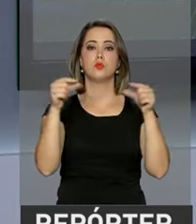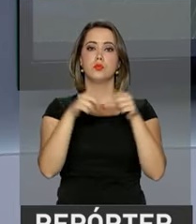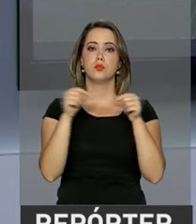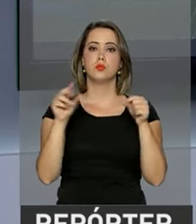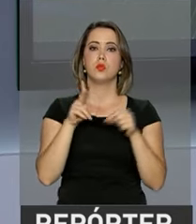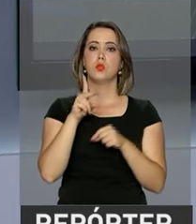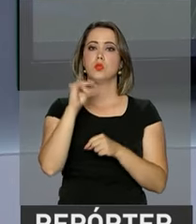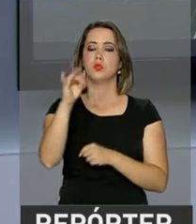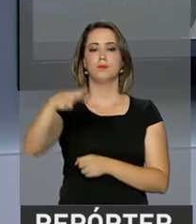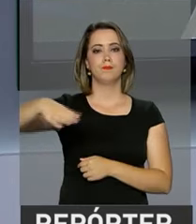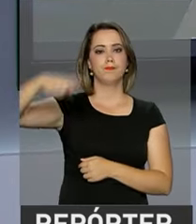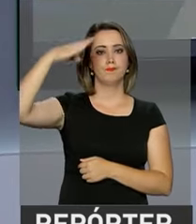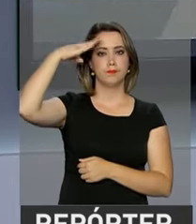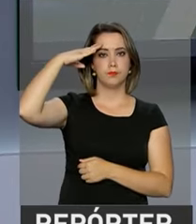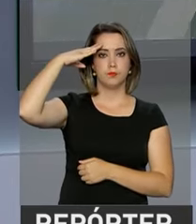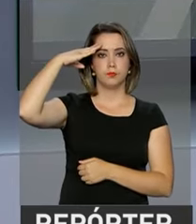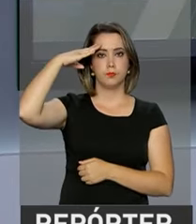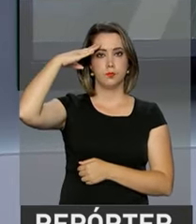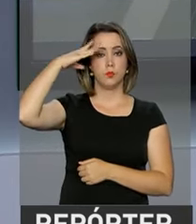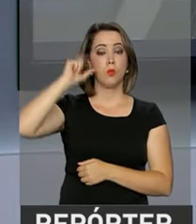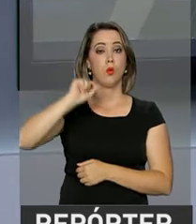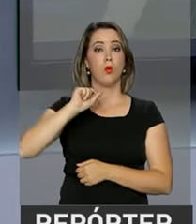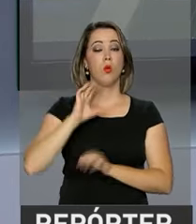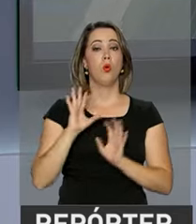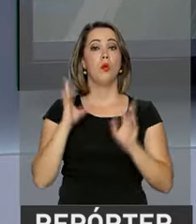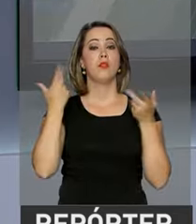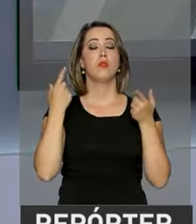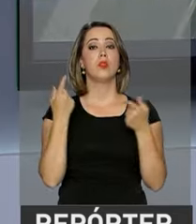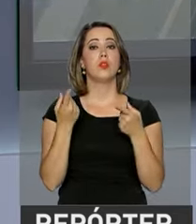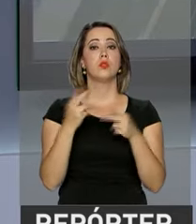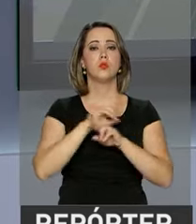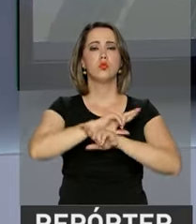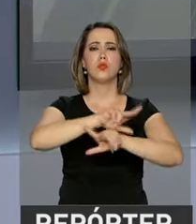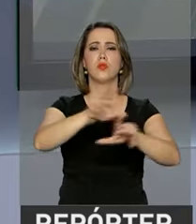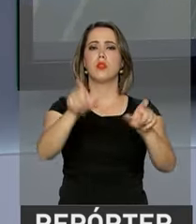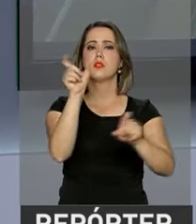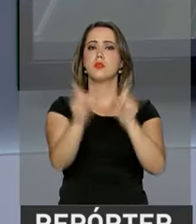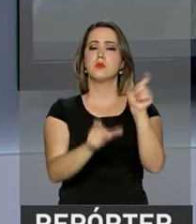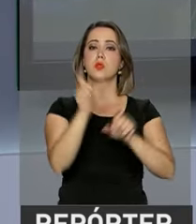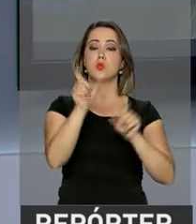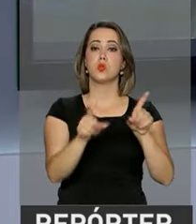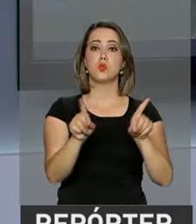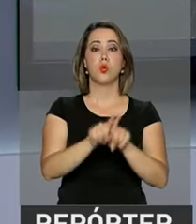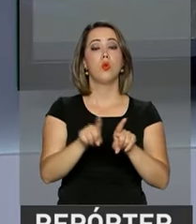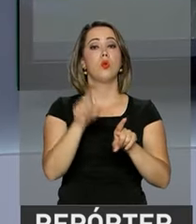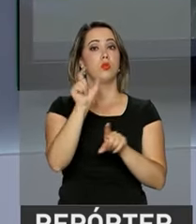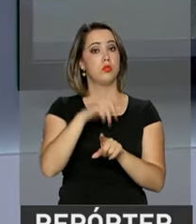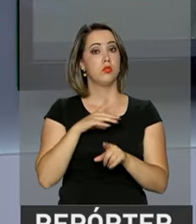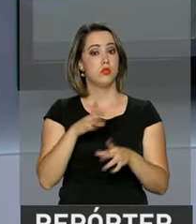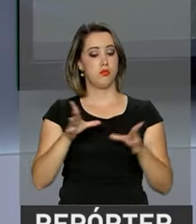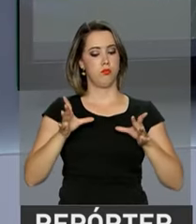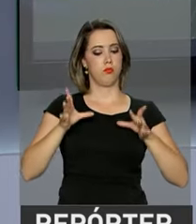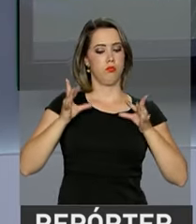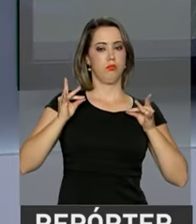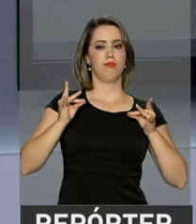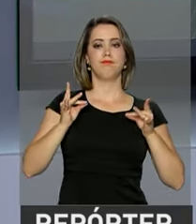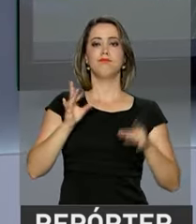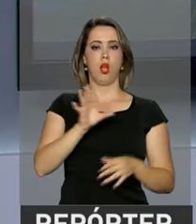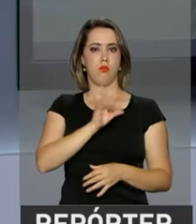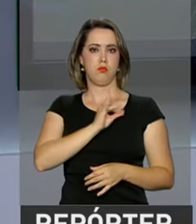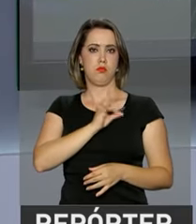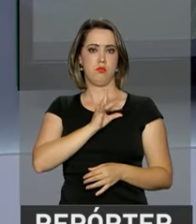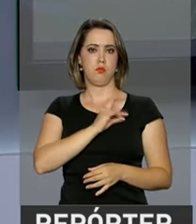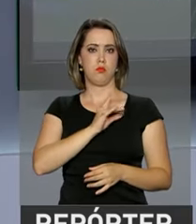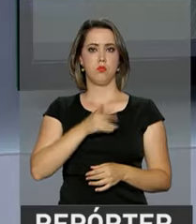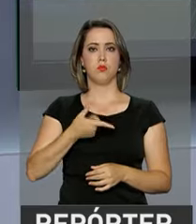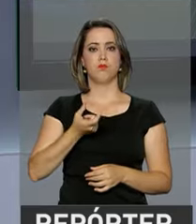em Brasília do Dia do Exército. Durante o evento, autoridades e celebridades receberam a condecoração da Ordem do